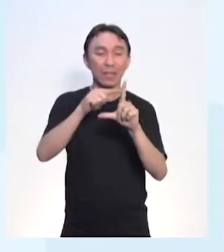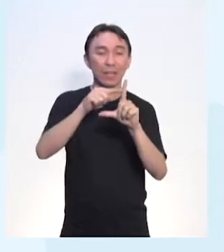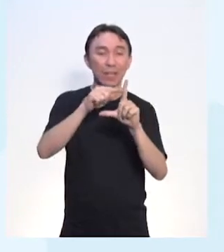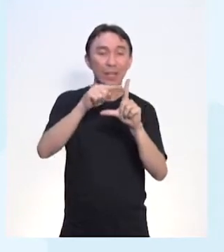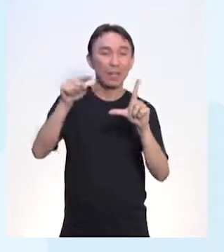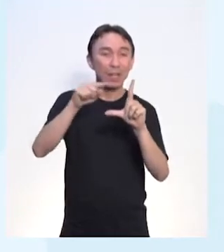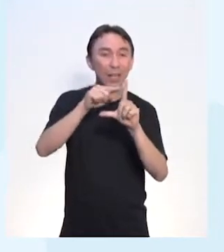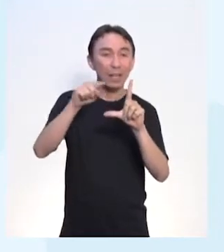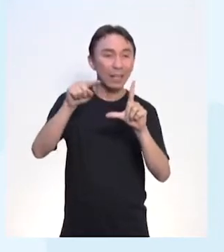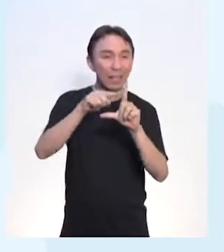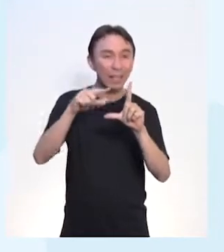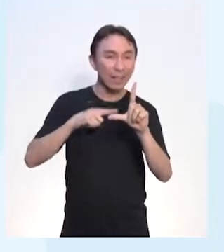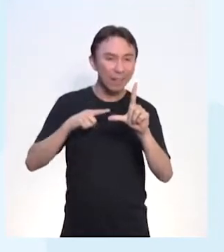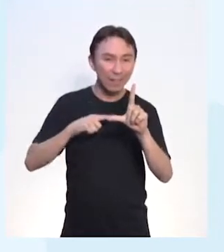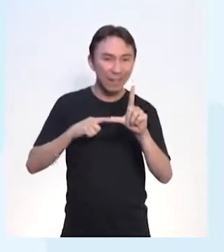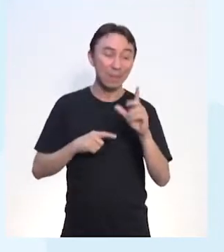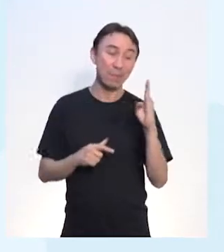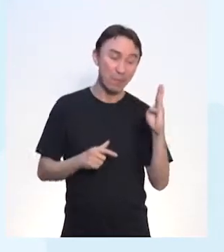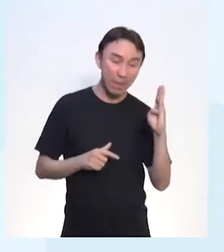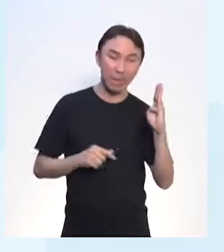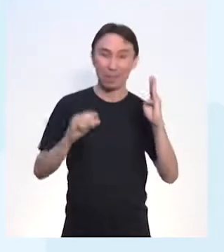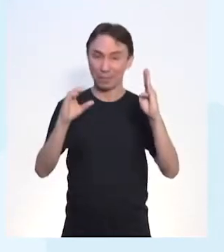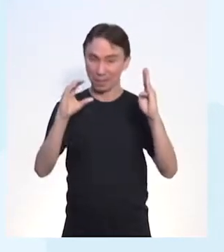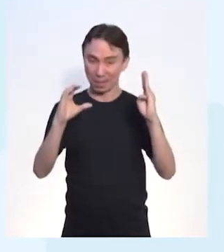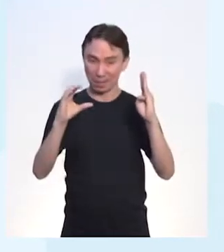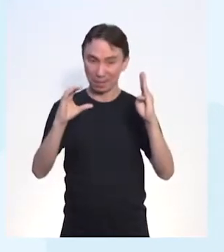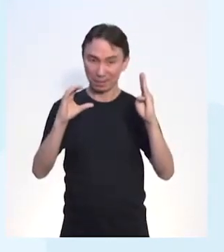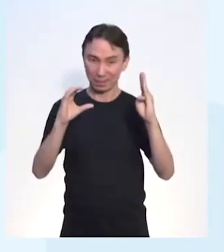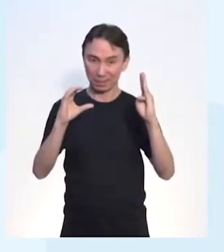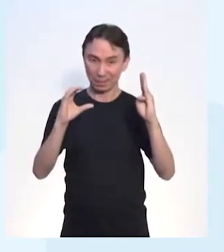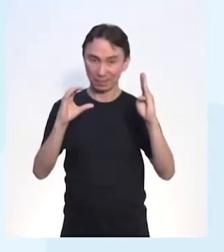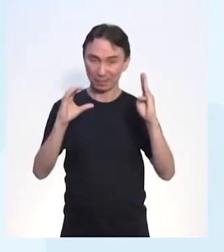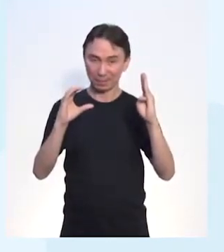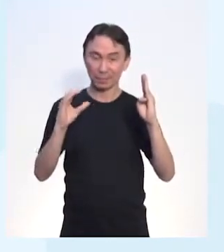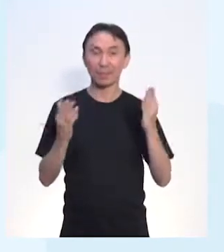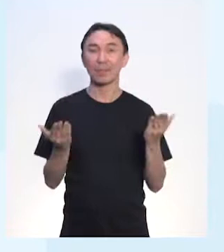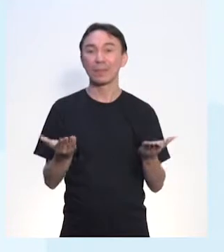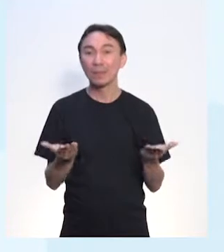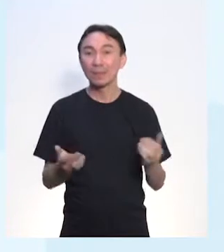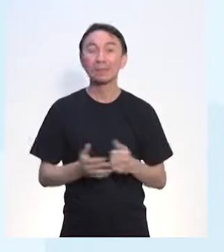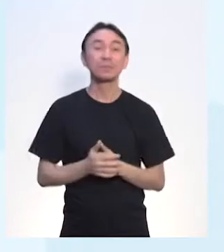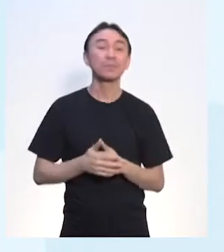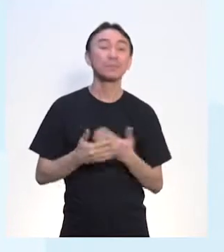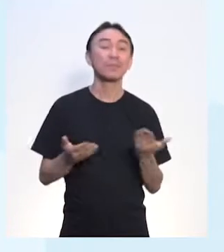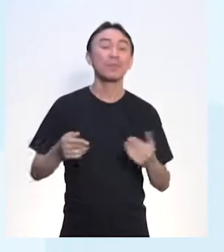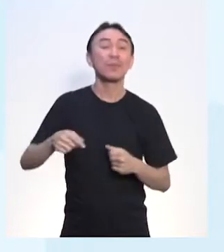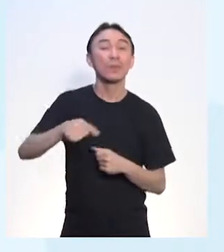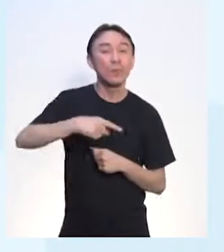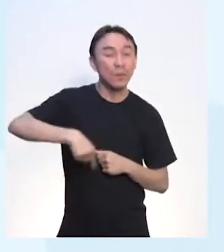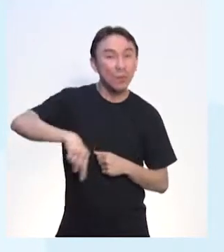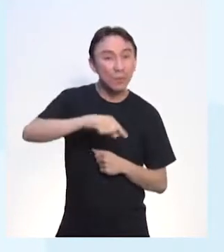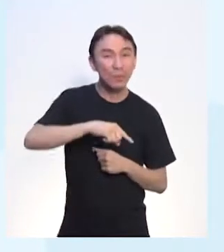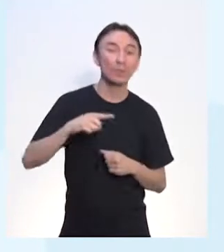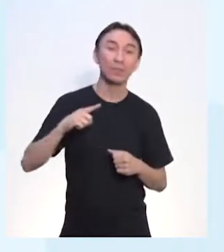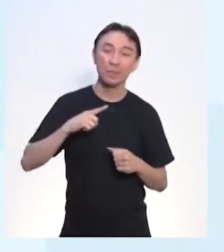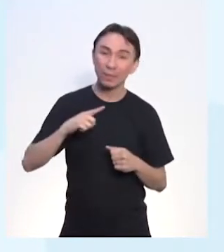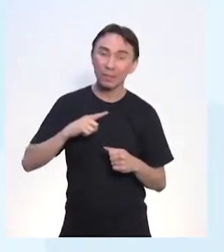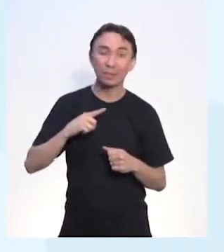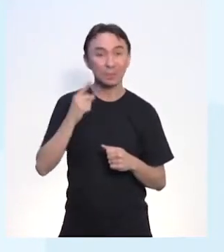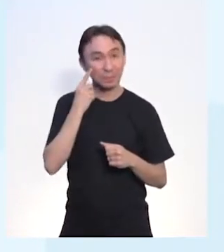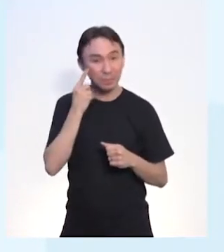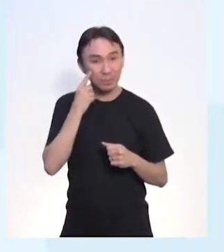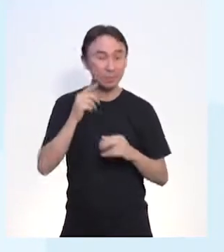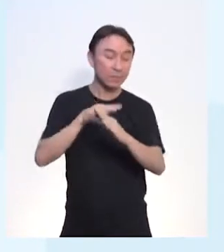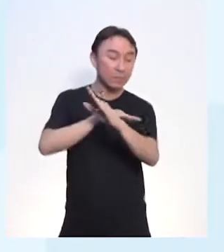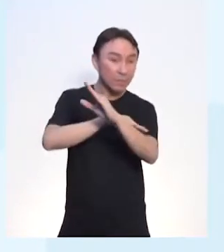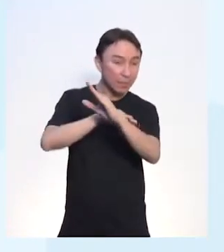e o cateto C. Isso mesmo. Então, vamos observar esses mesmos